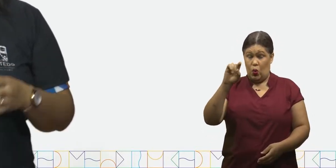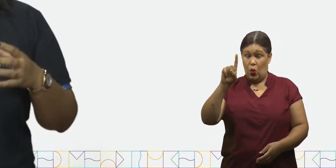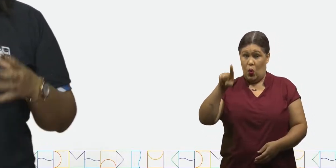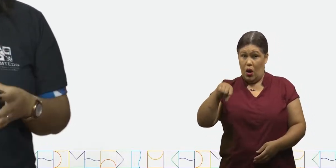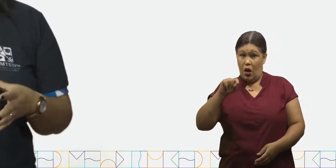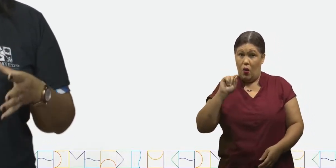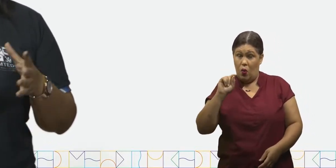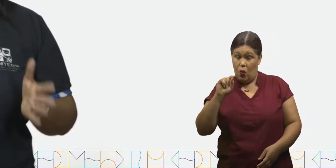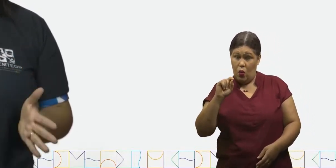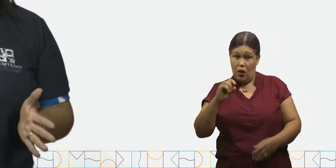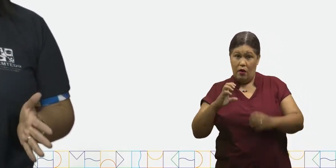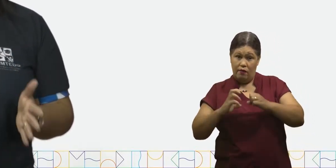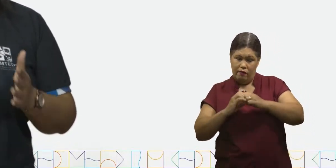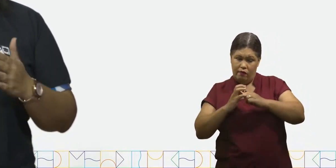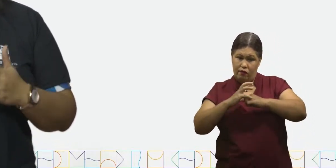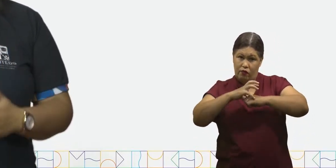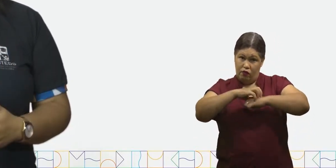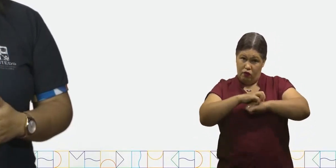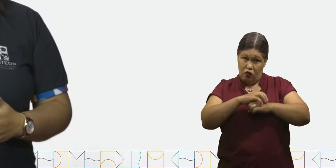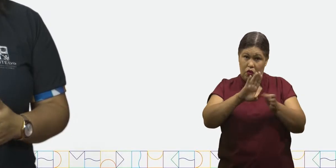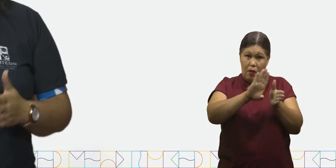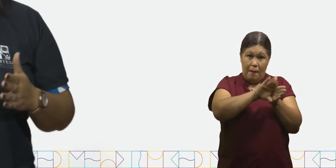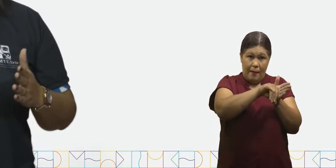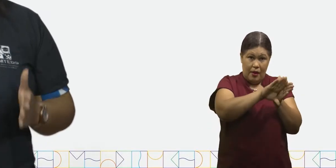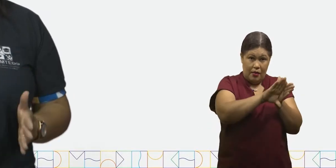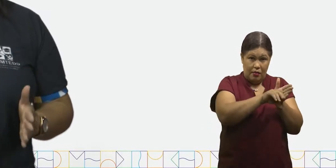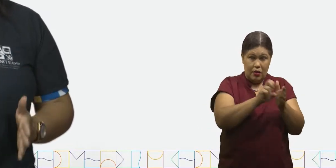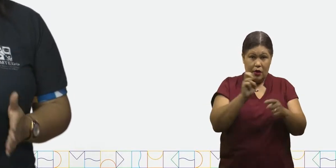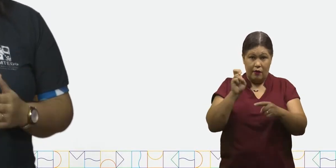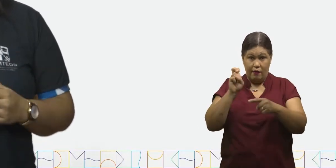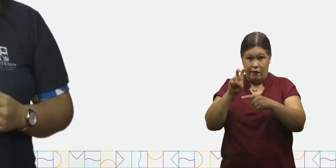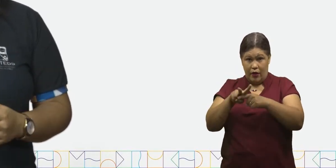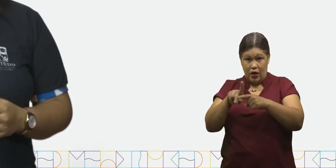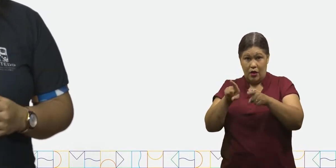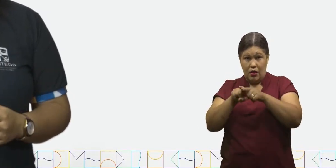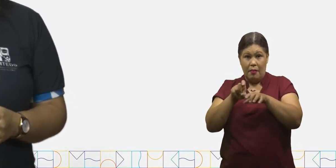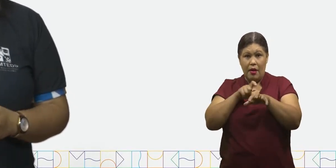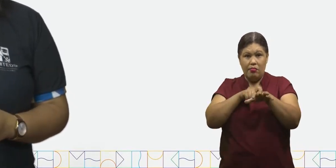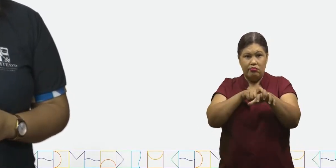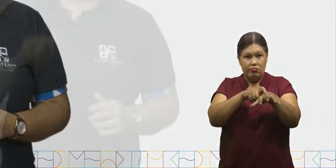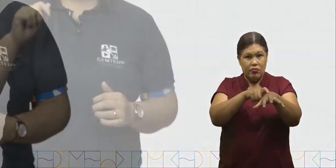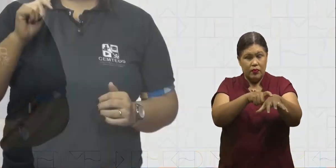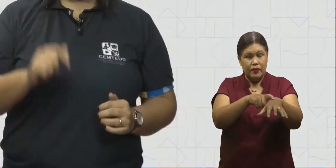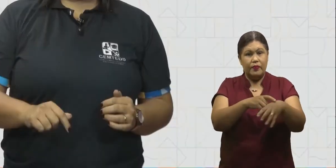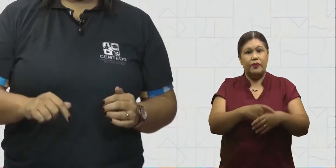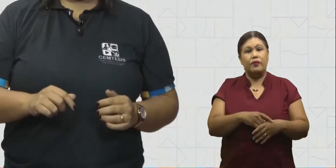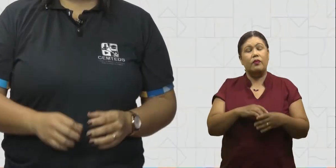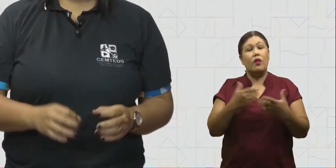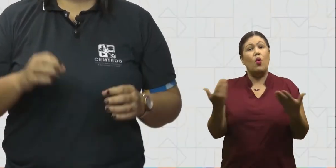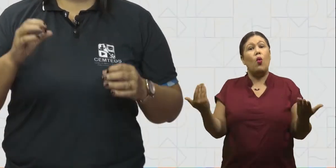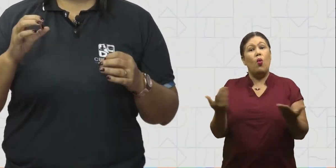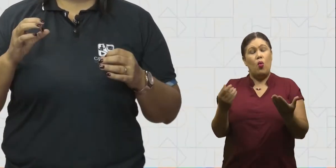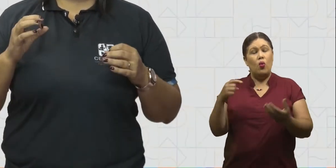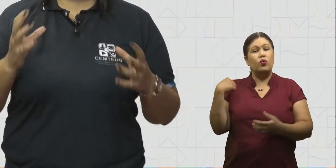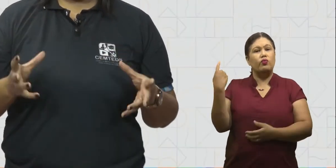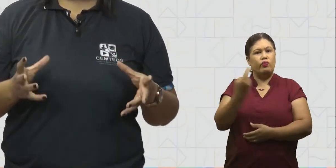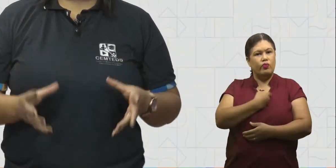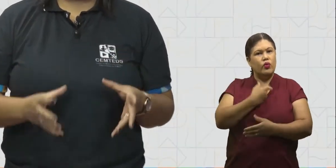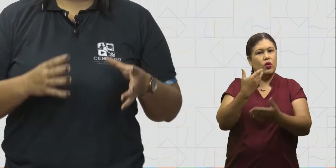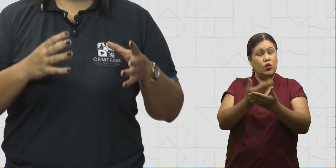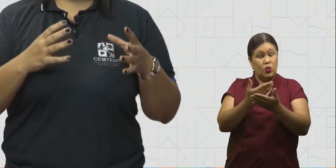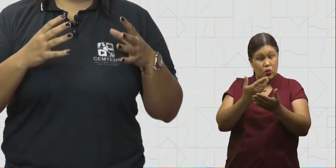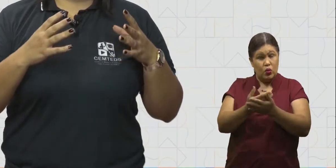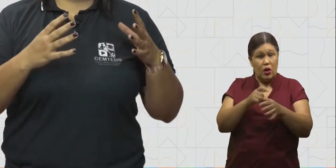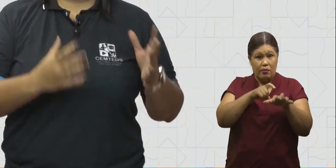micro-organismo refere-se a fungos, bactérias, vírus e protozoários. Nesta aula, conheceremos